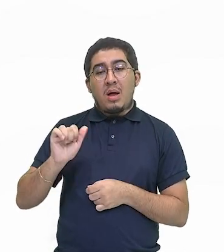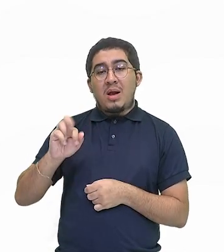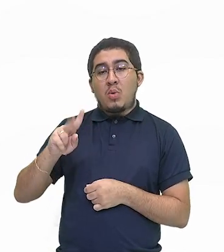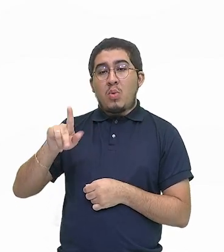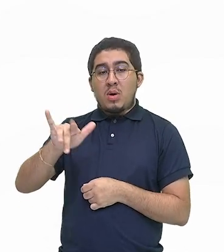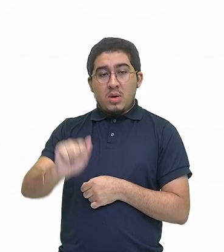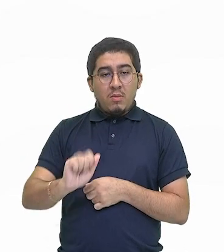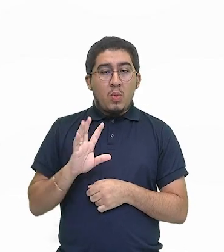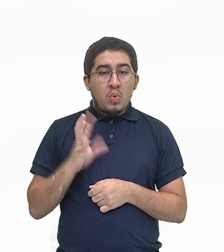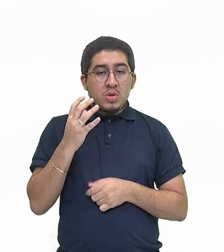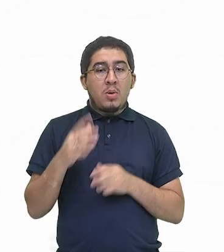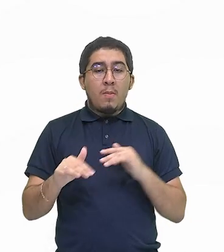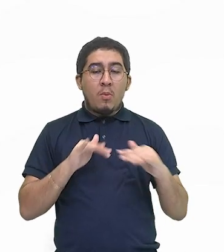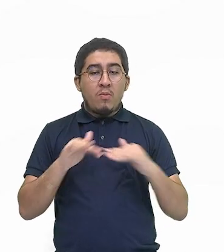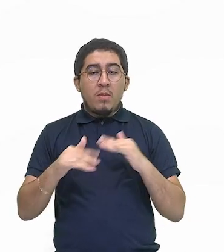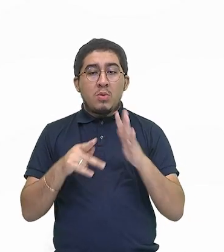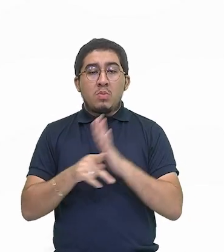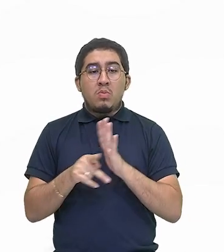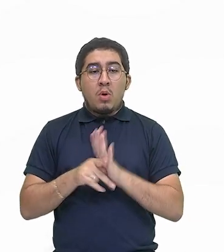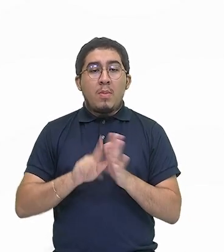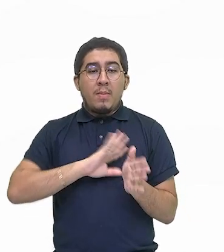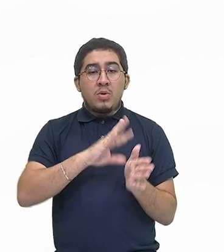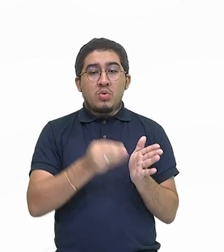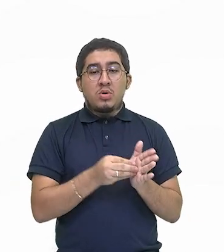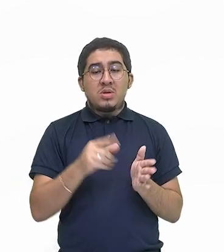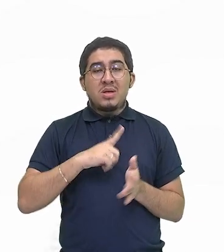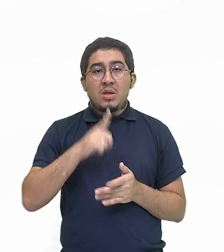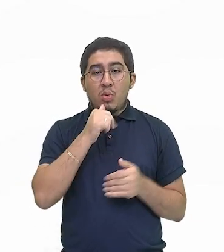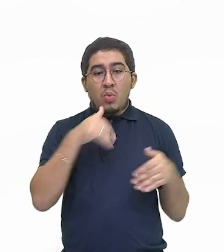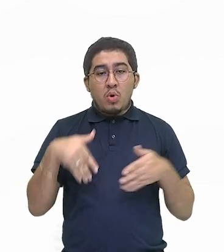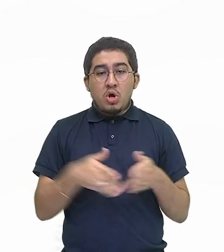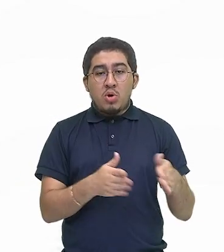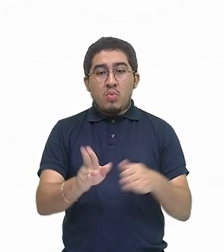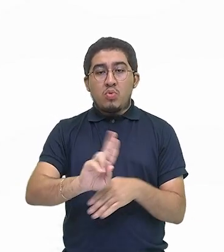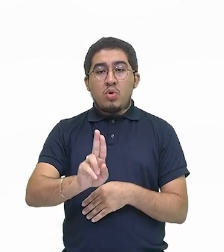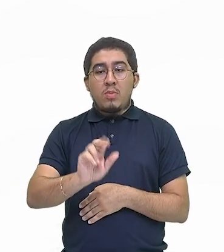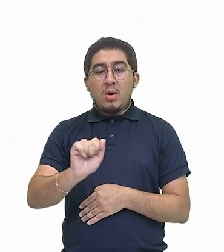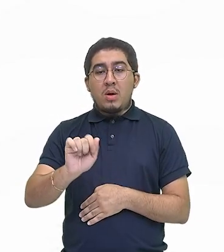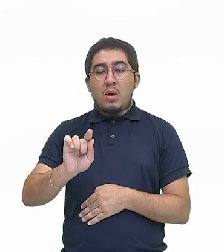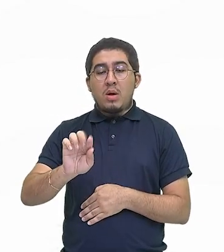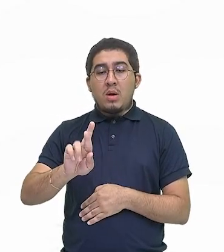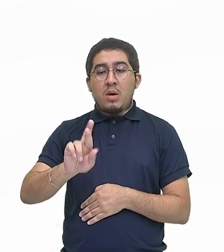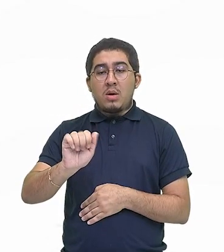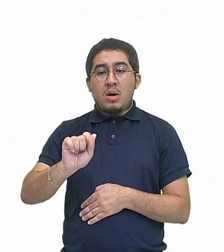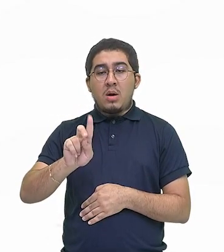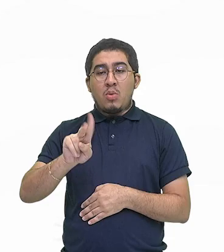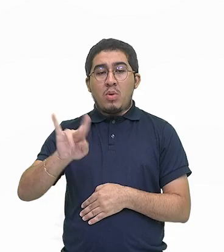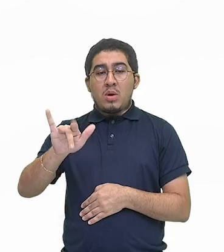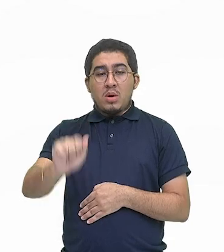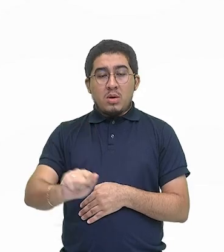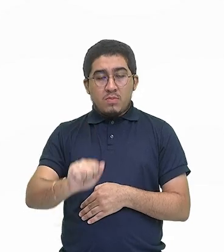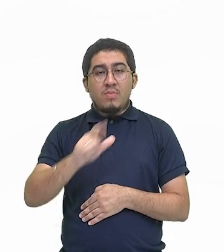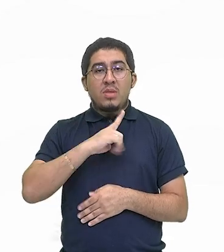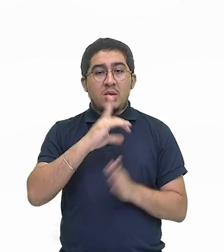amazônica brasileira ao longo do rio Araguaia, entre os fins da década